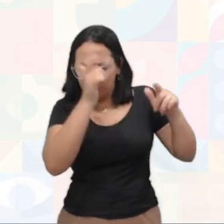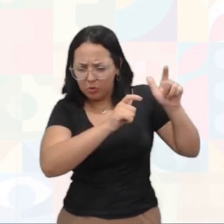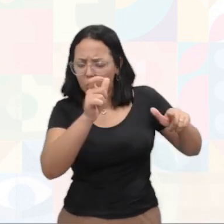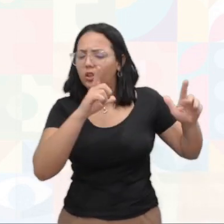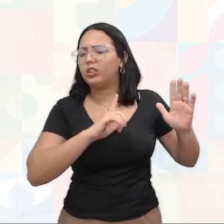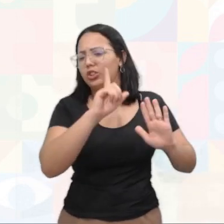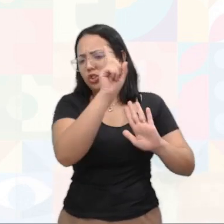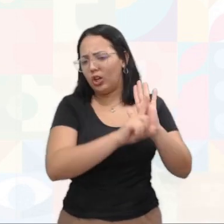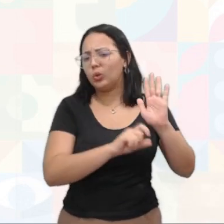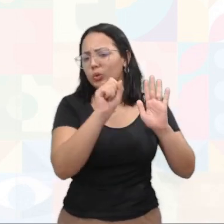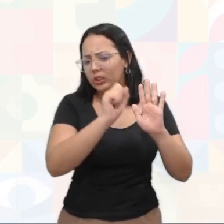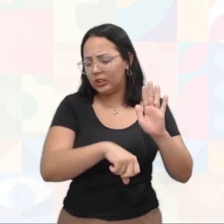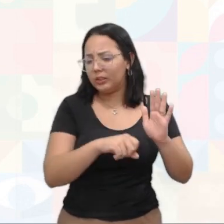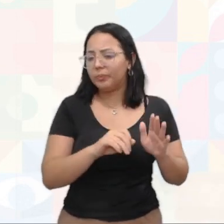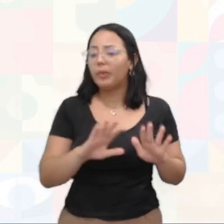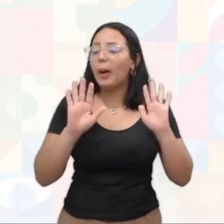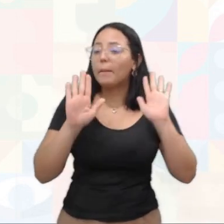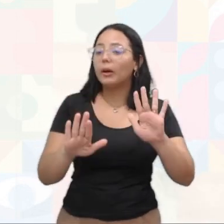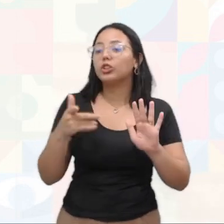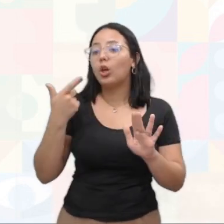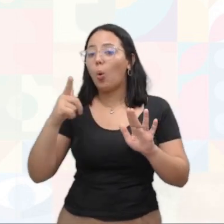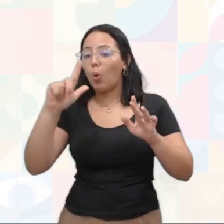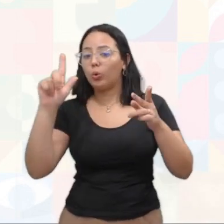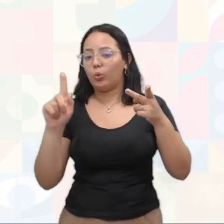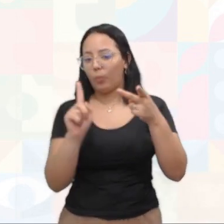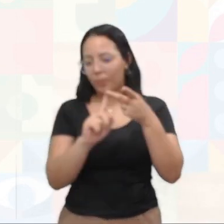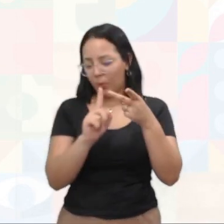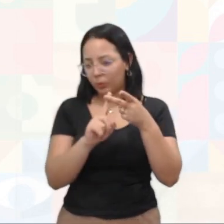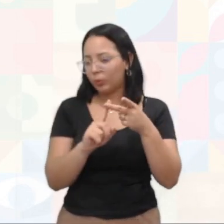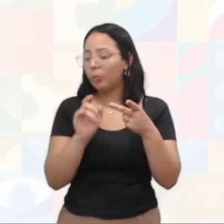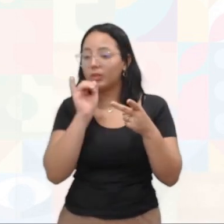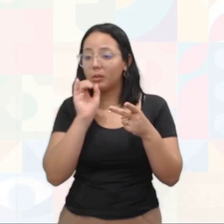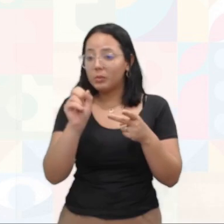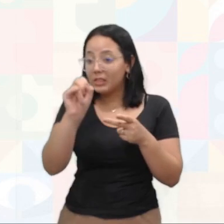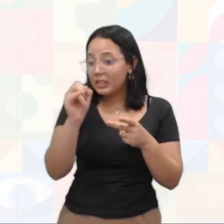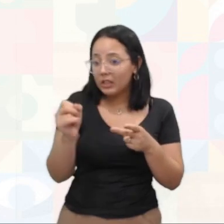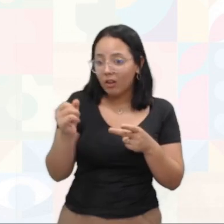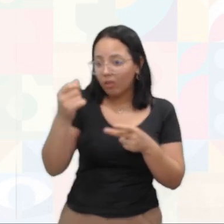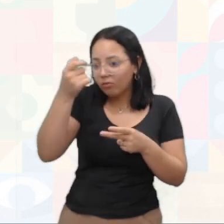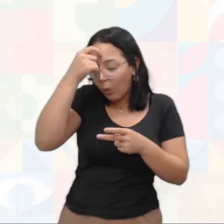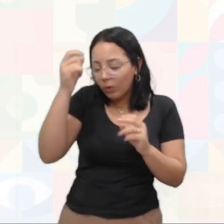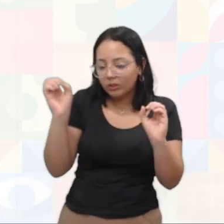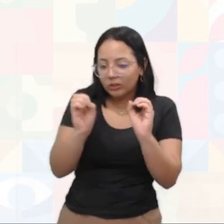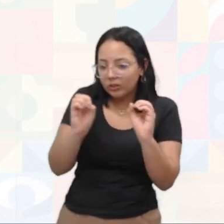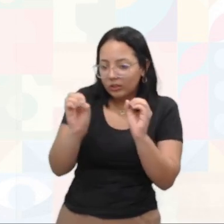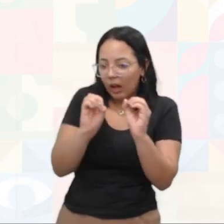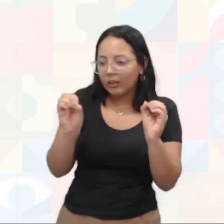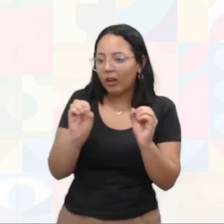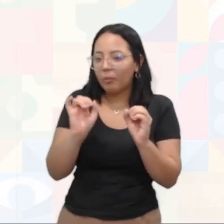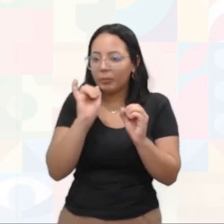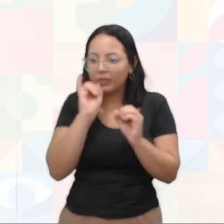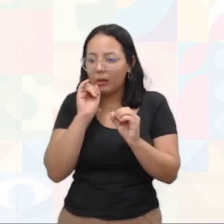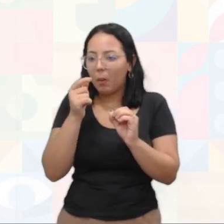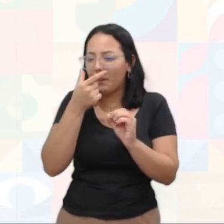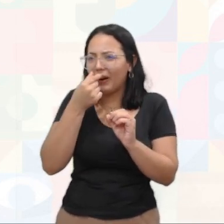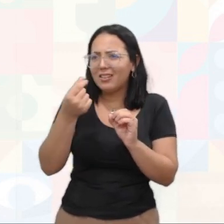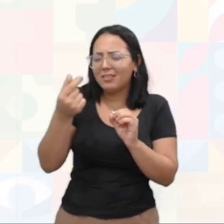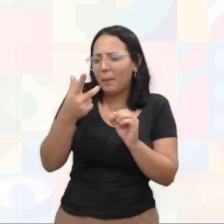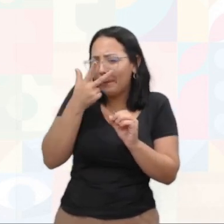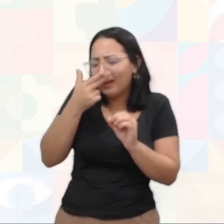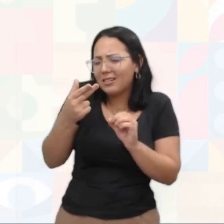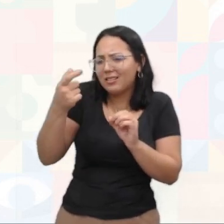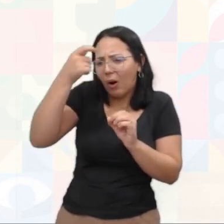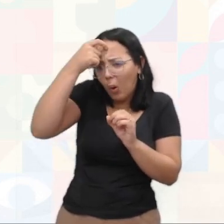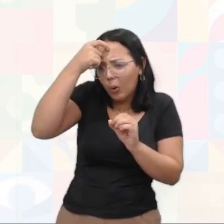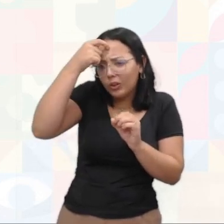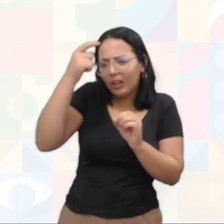clareza de pensamento. Mas aí vem outro ponto. Quando a vítima não estiver reagindo, estando mentalmente incapaz,